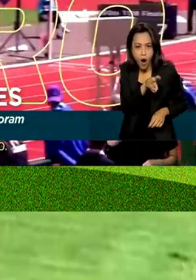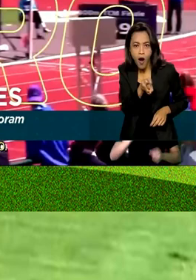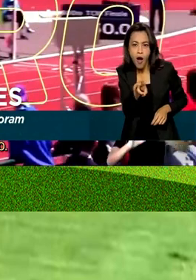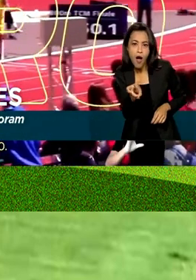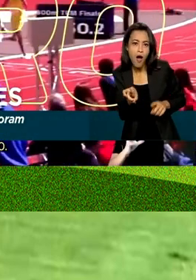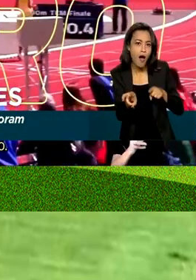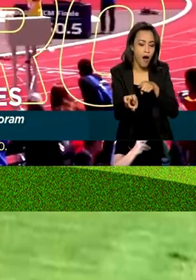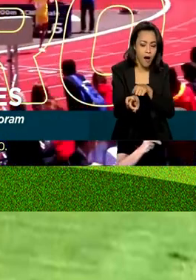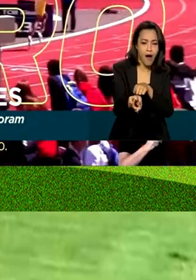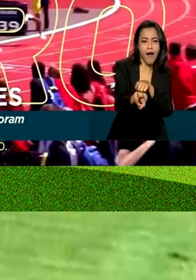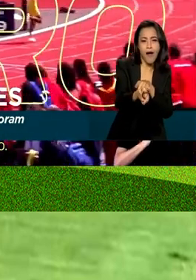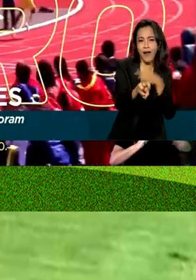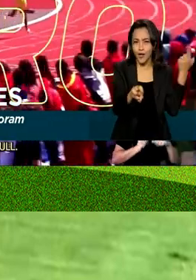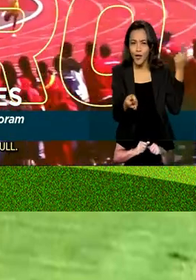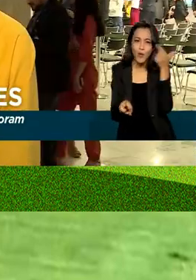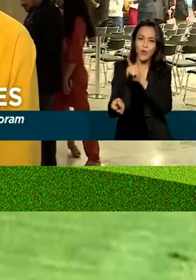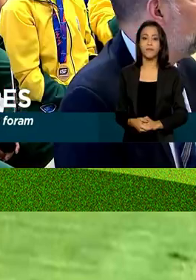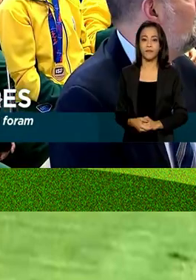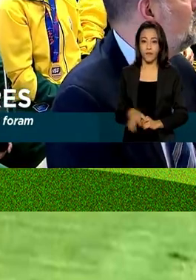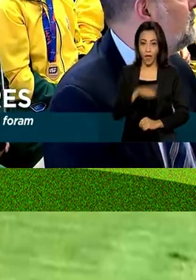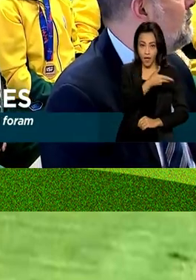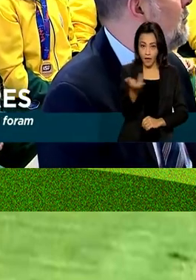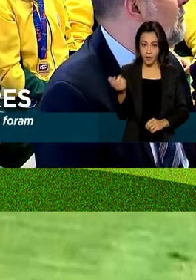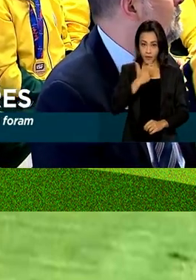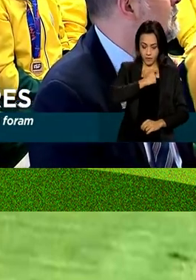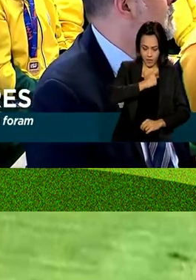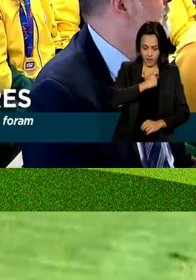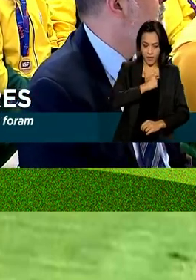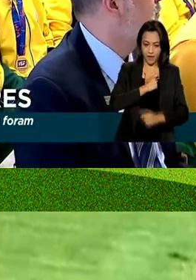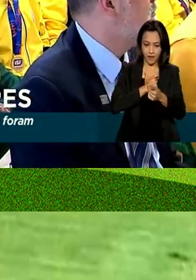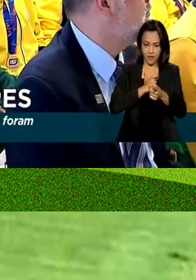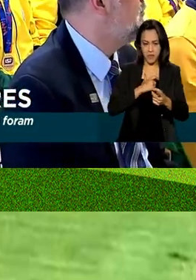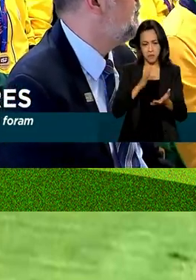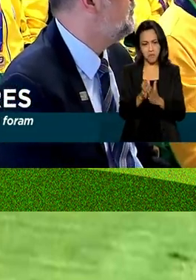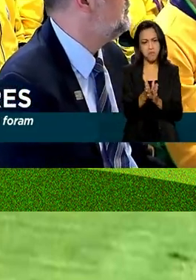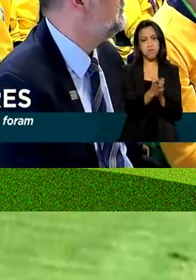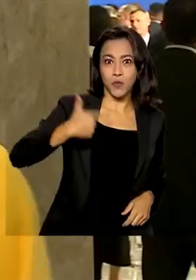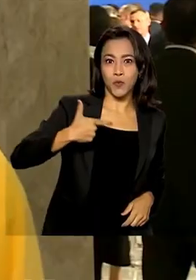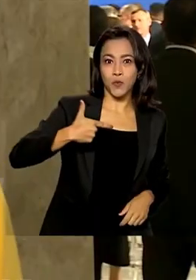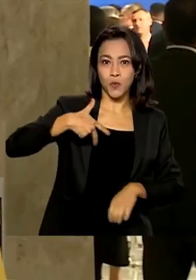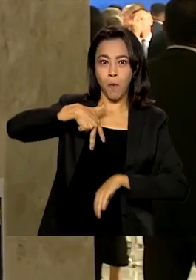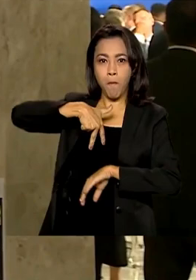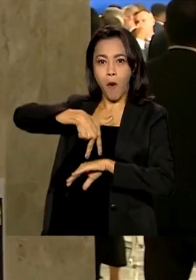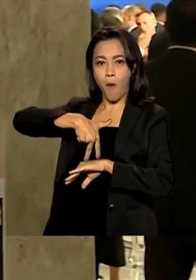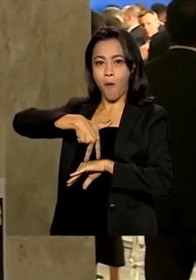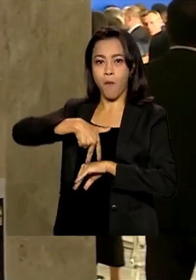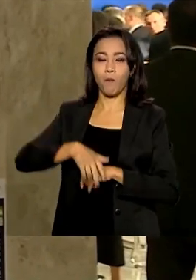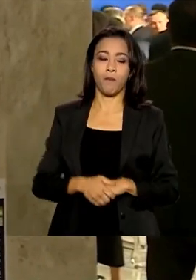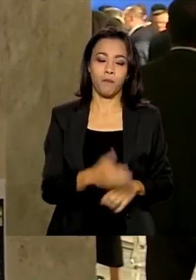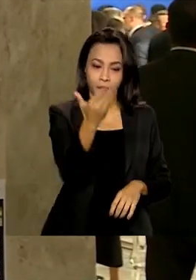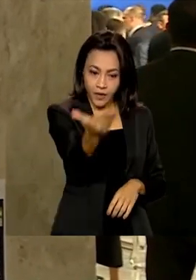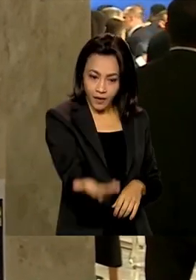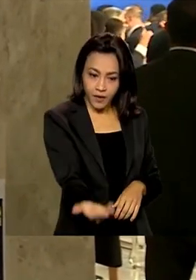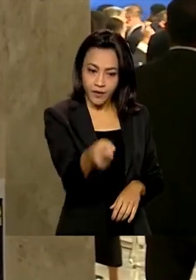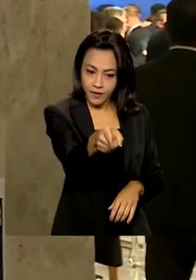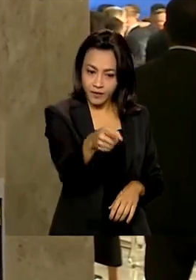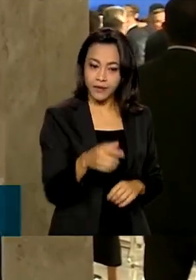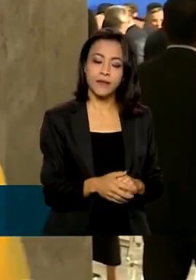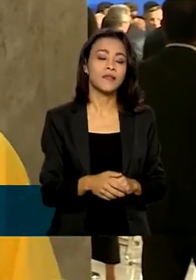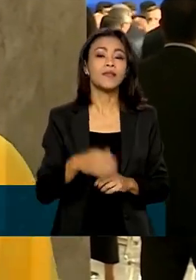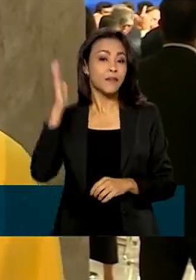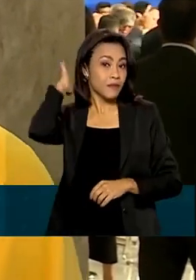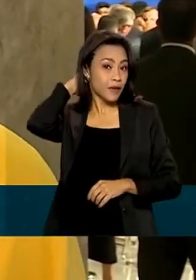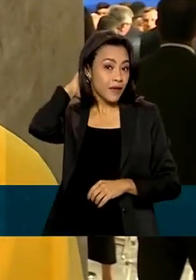os brasileiros acabaram ficando em segundo lugar no pódio. Vamos observar. O paraense Elias Oliveira,